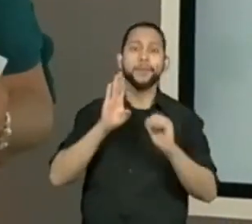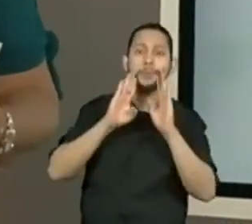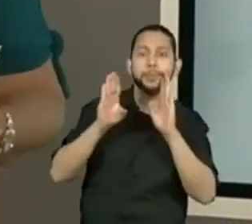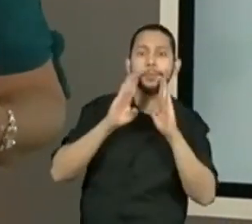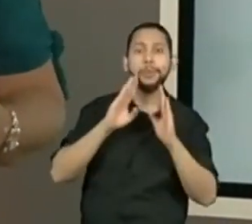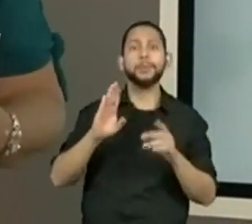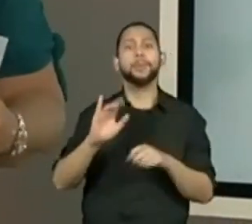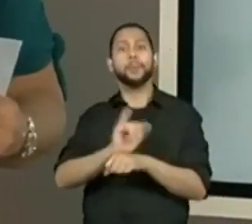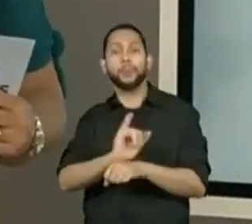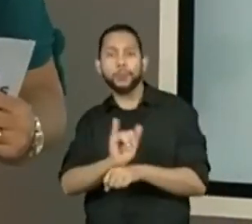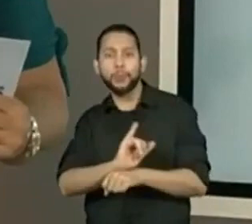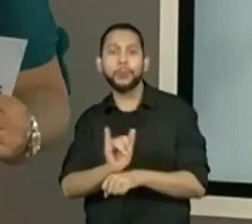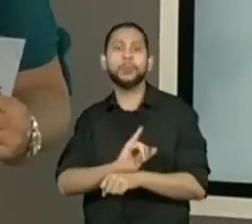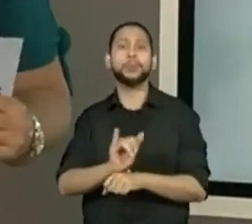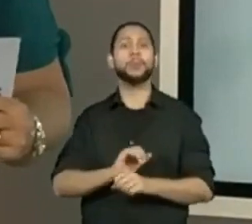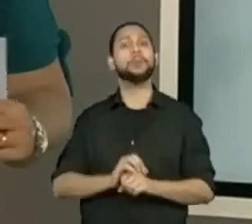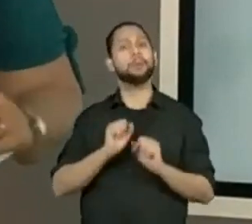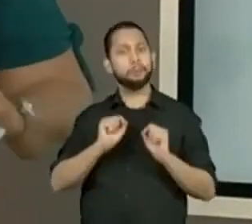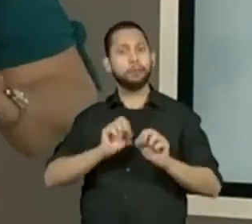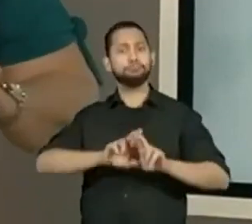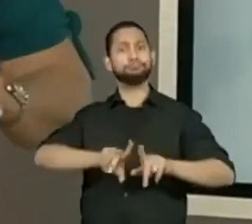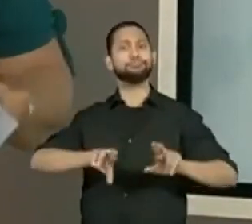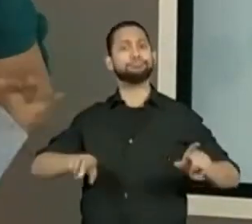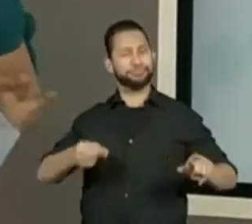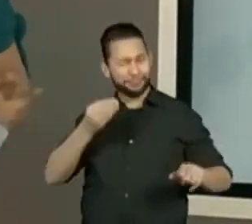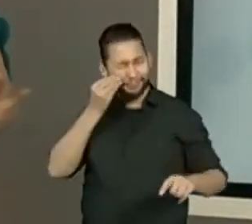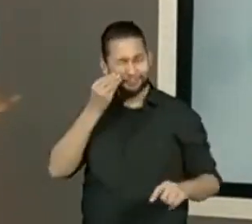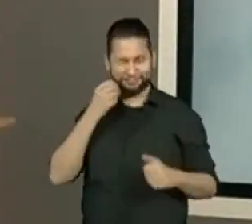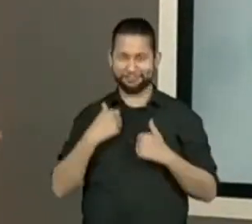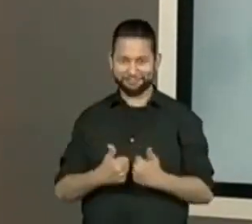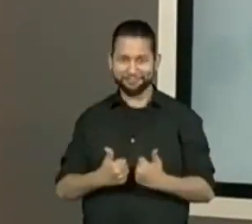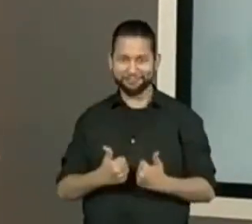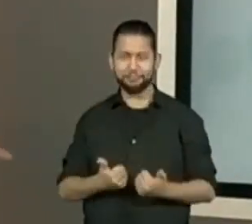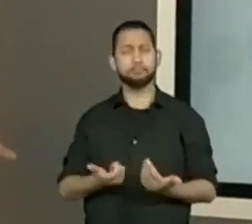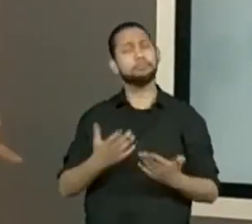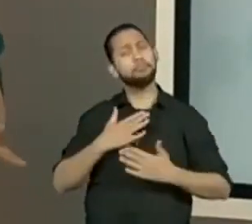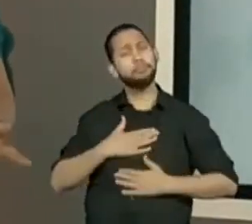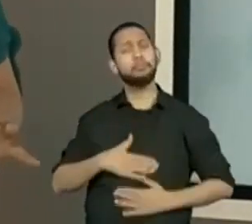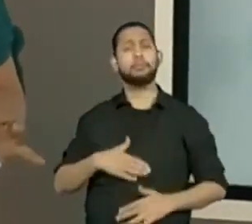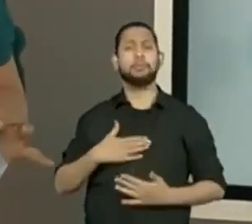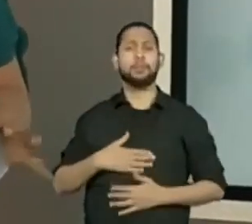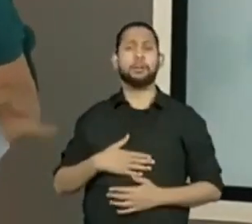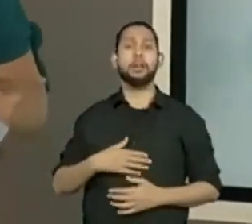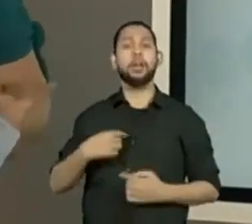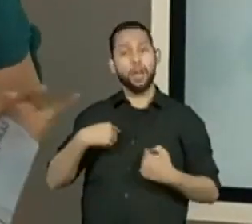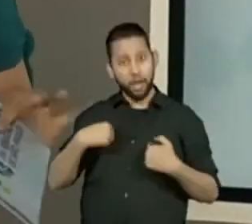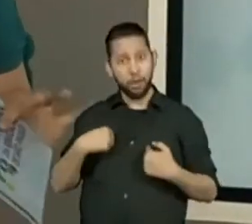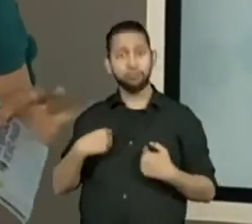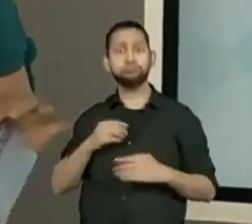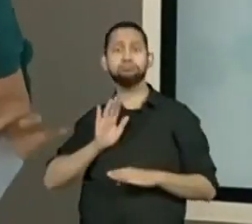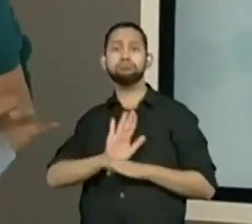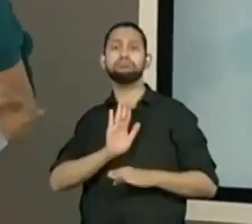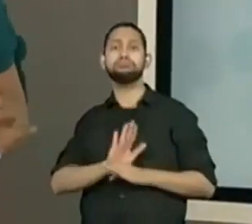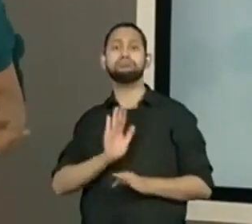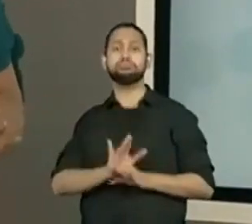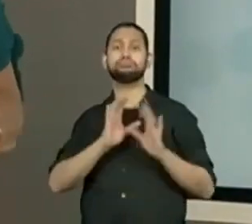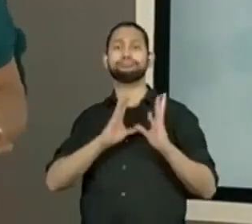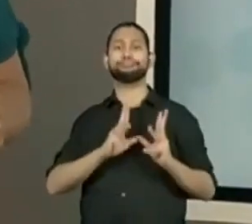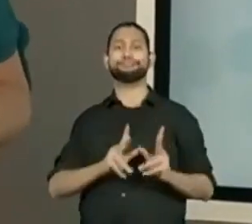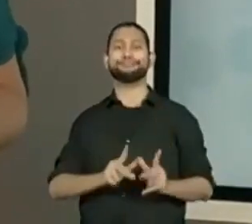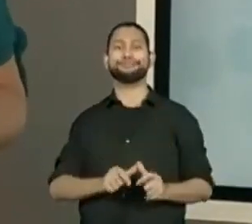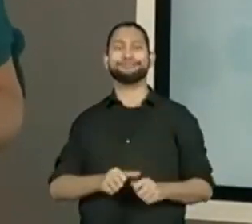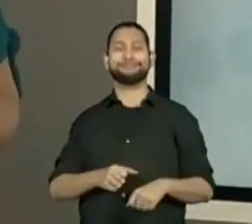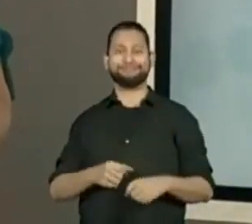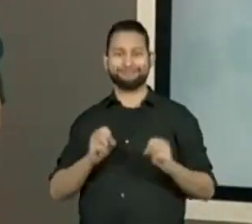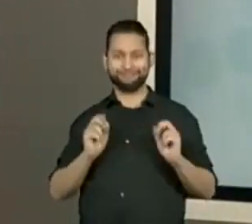de vídeos do centro de mídias Tudo bem então Fiquem tranquilos vai ser professora Juliana para todo